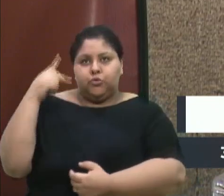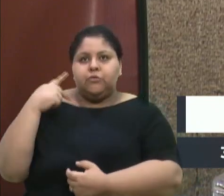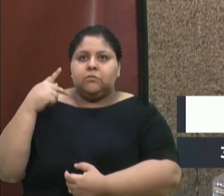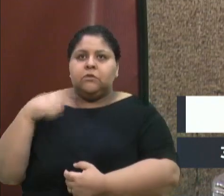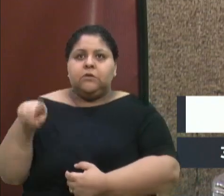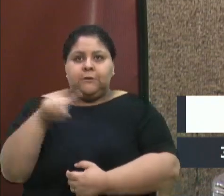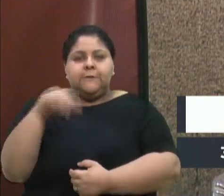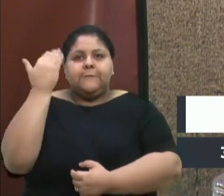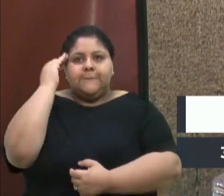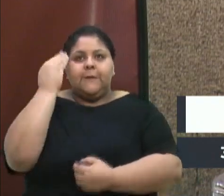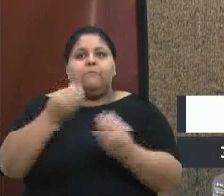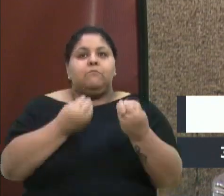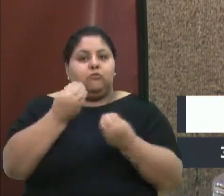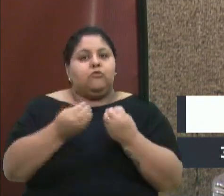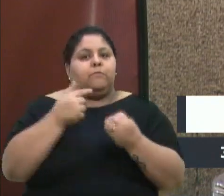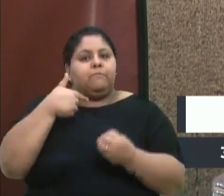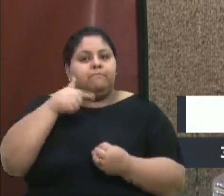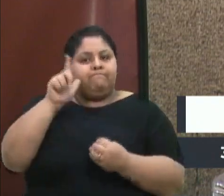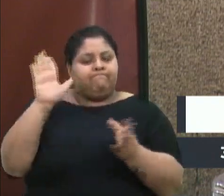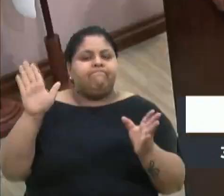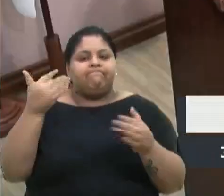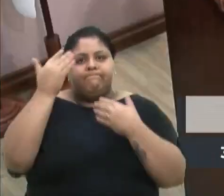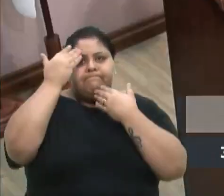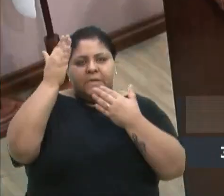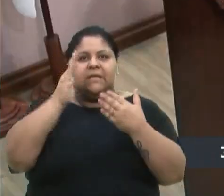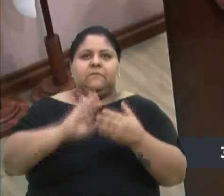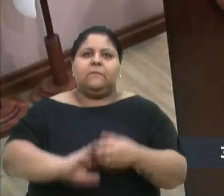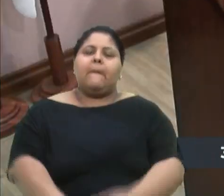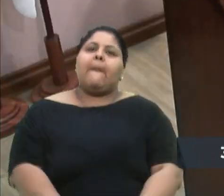sabe muito bem como é que funciona. Obrigado, vereador.